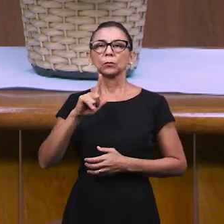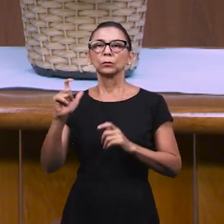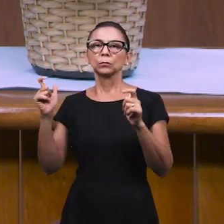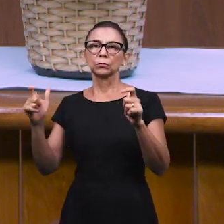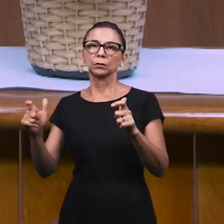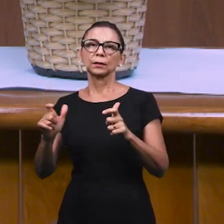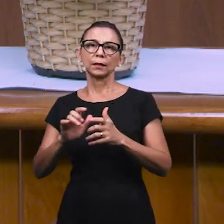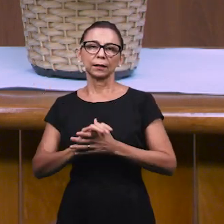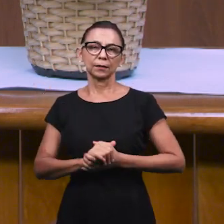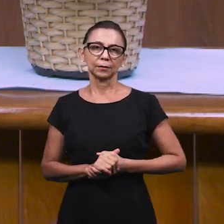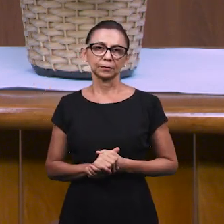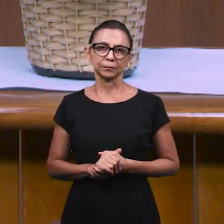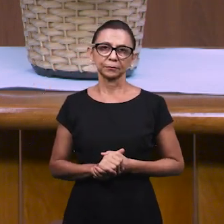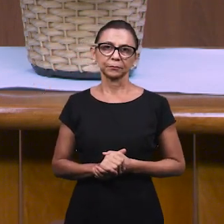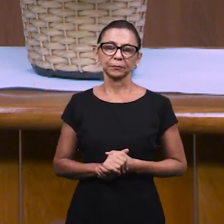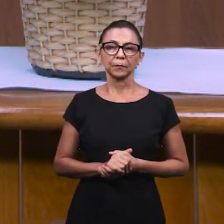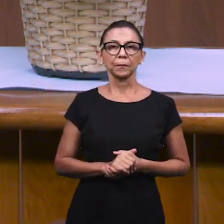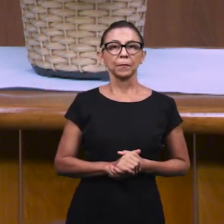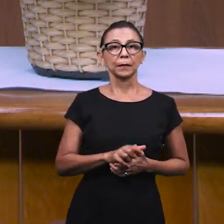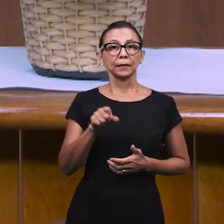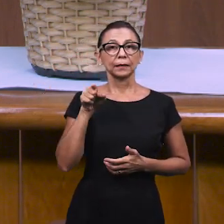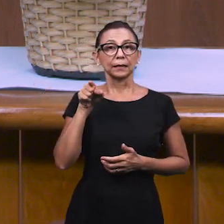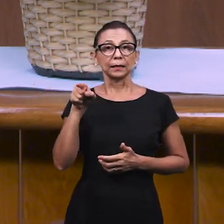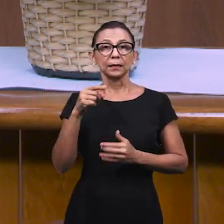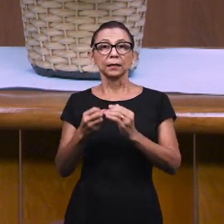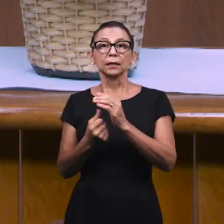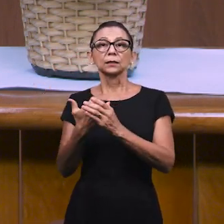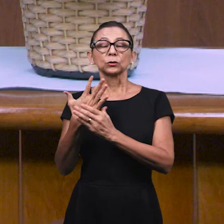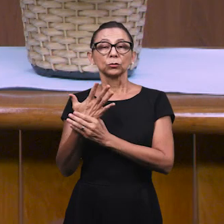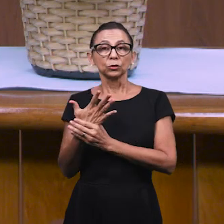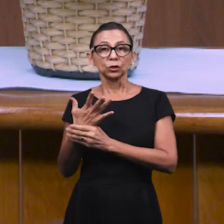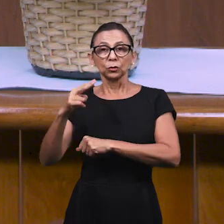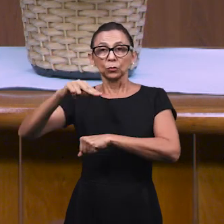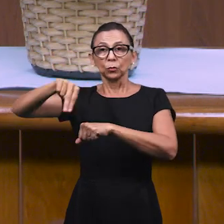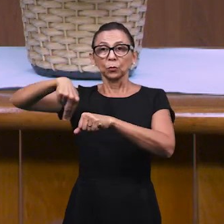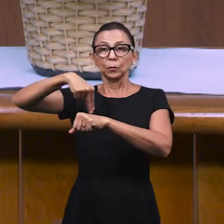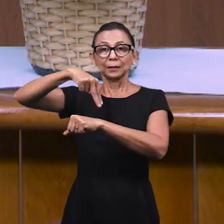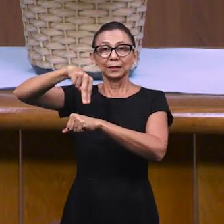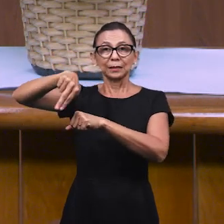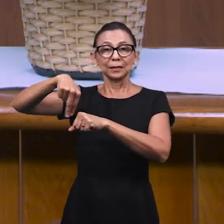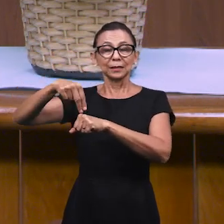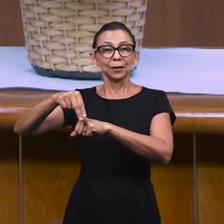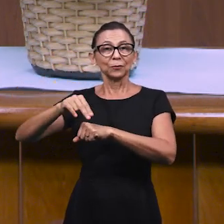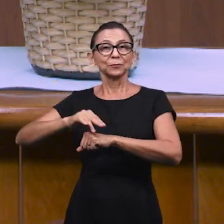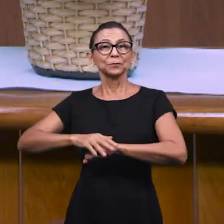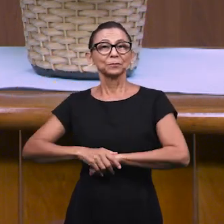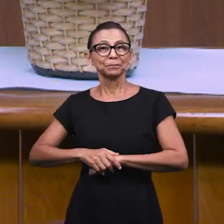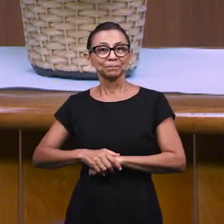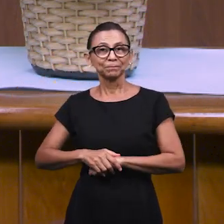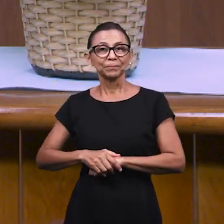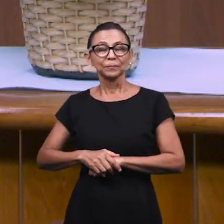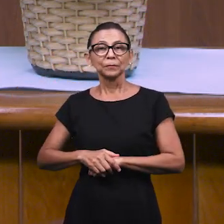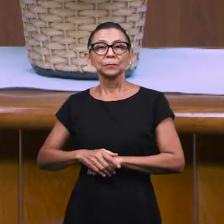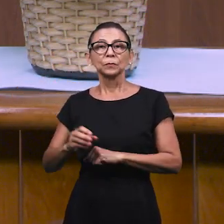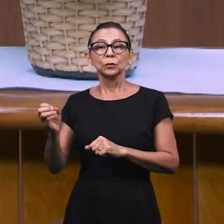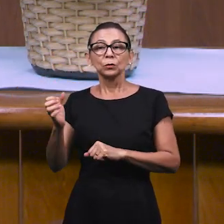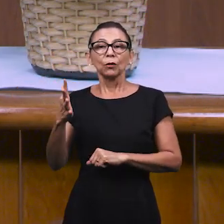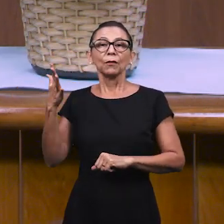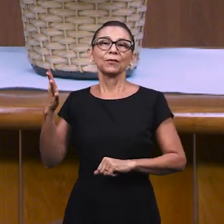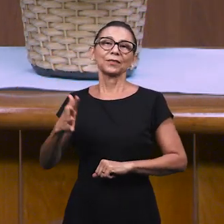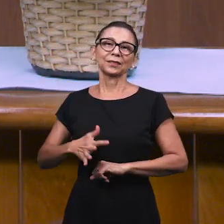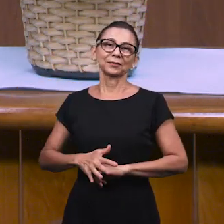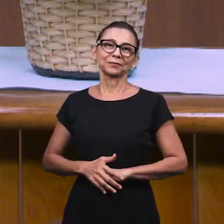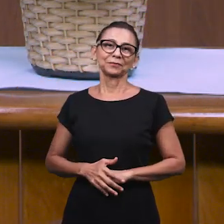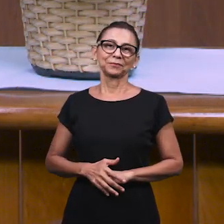ação do Pai para que ali se formasse uma grande nação, porque ele ia para um lugar. E o lugar que ele foi, ele formou ali uma